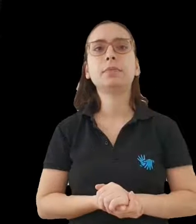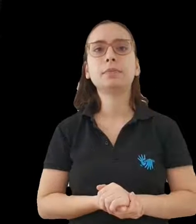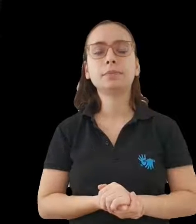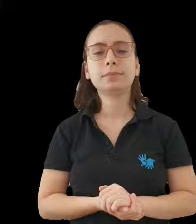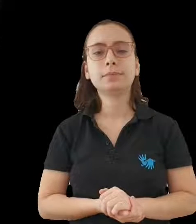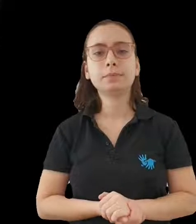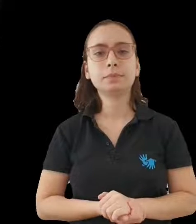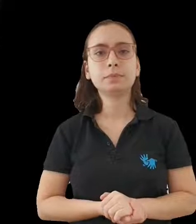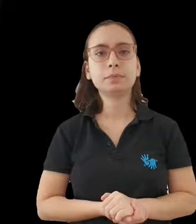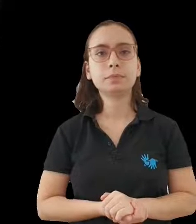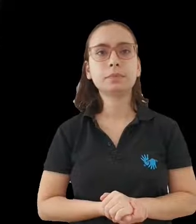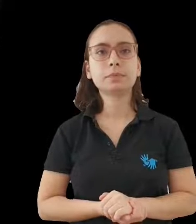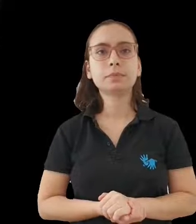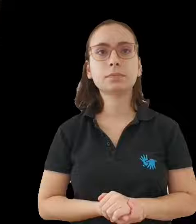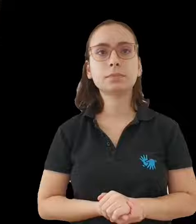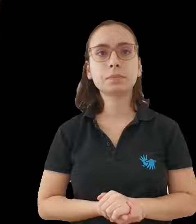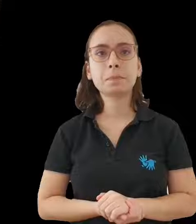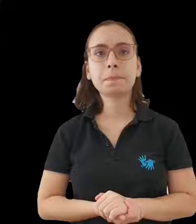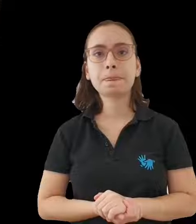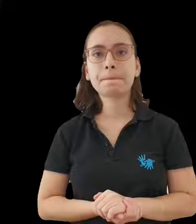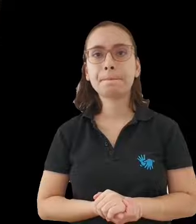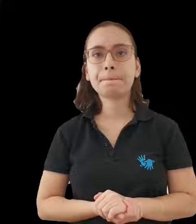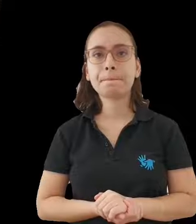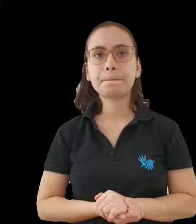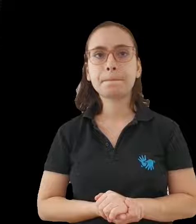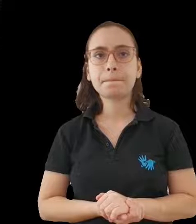vou botar aqui rapidinho.